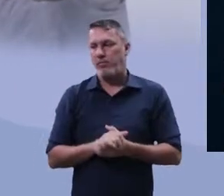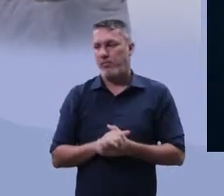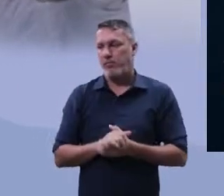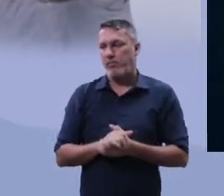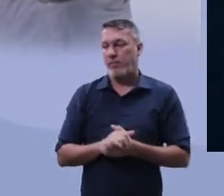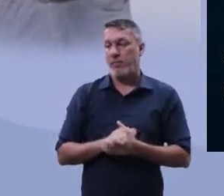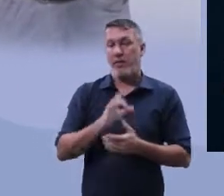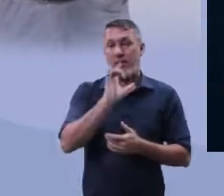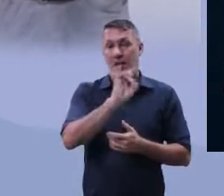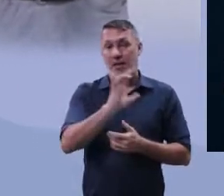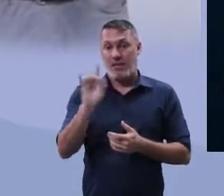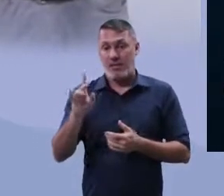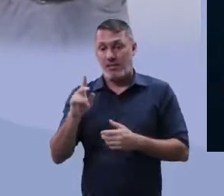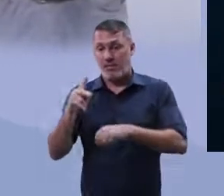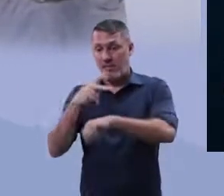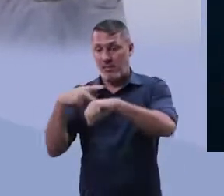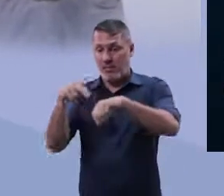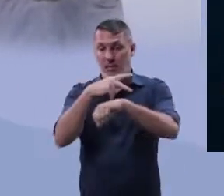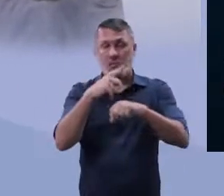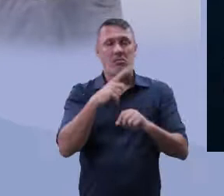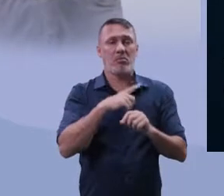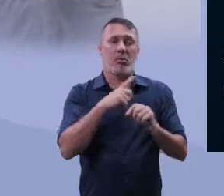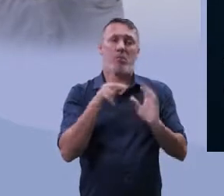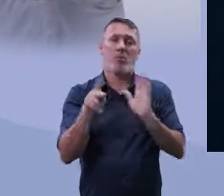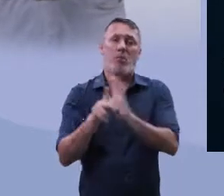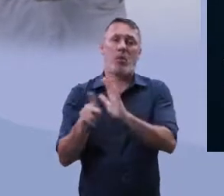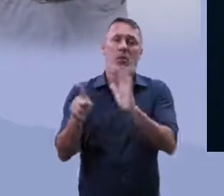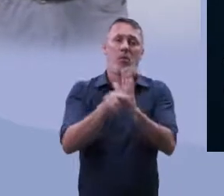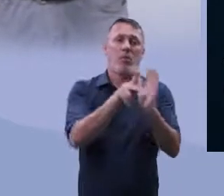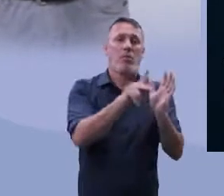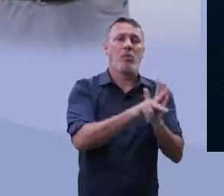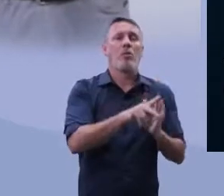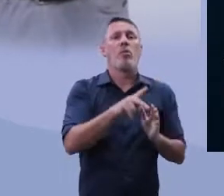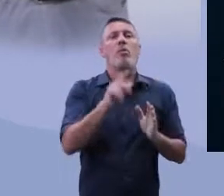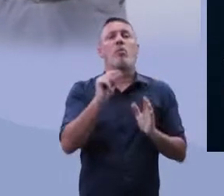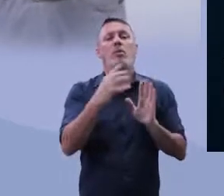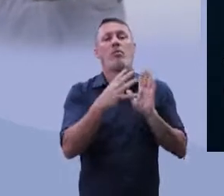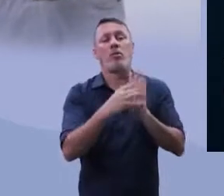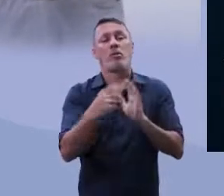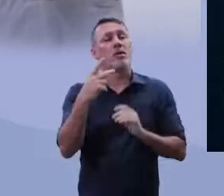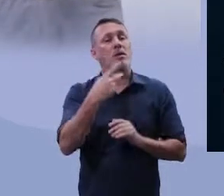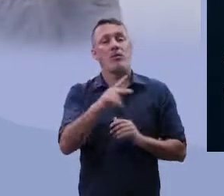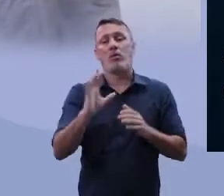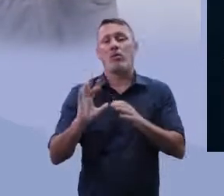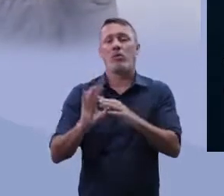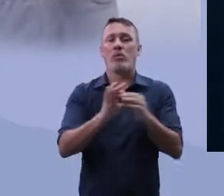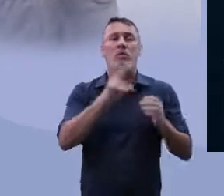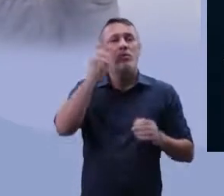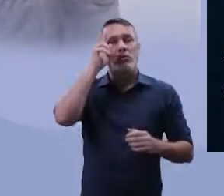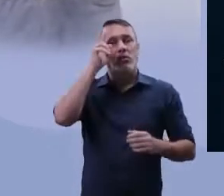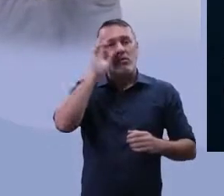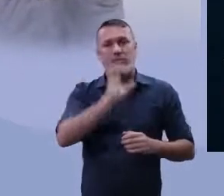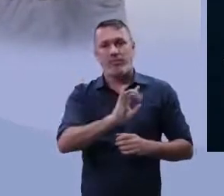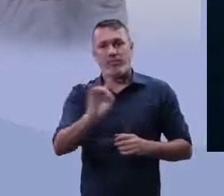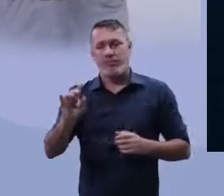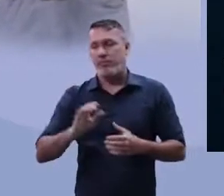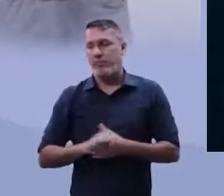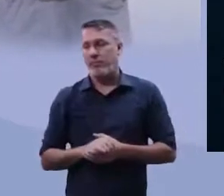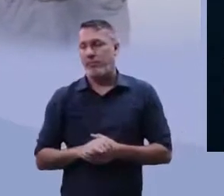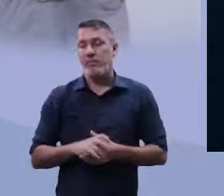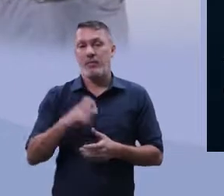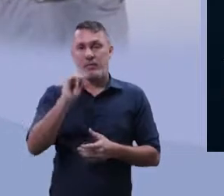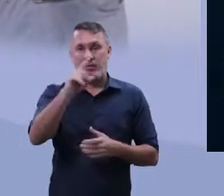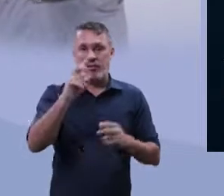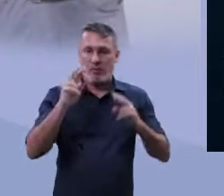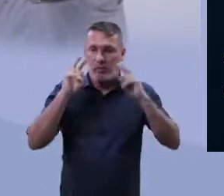cada país ele vai ter, entre aspas, reflexo do seu contexto histórico. Então, quando nós pegamos